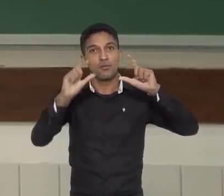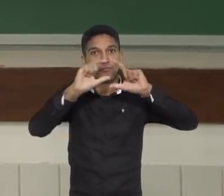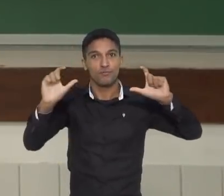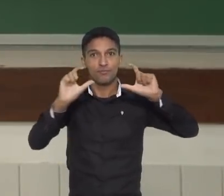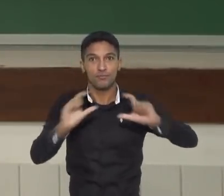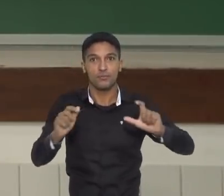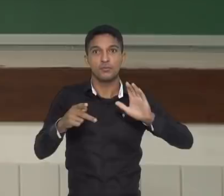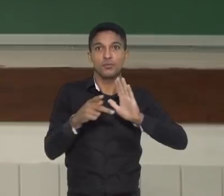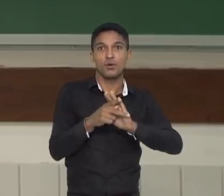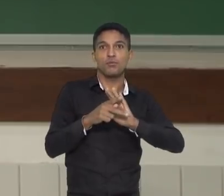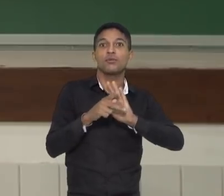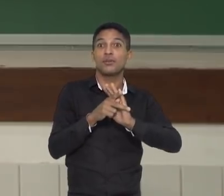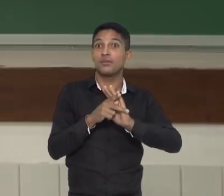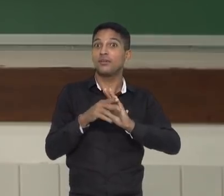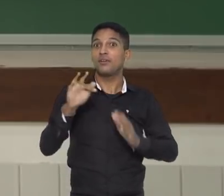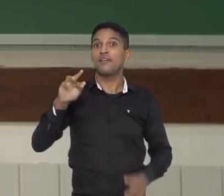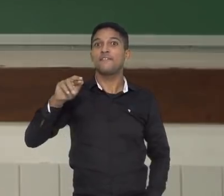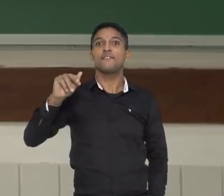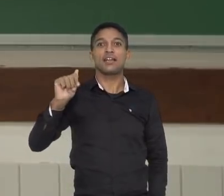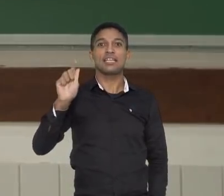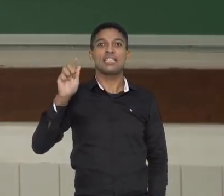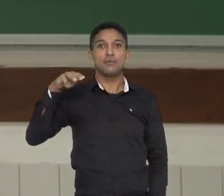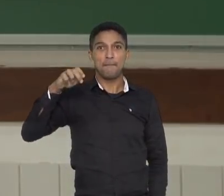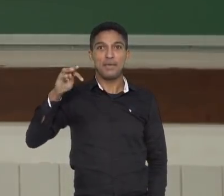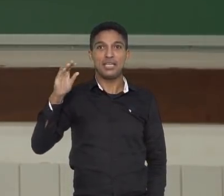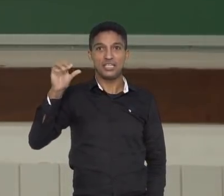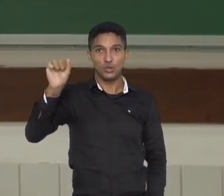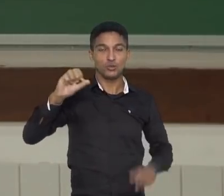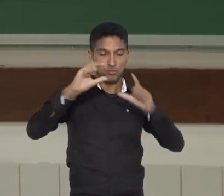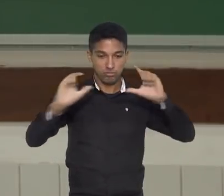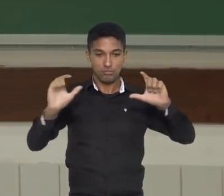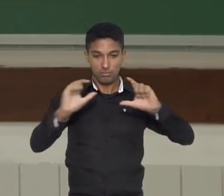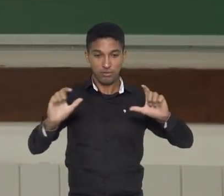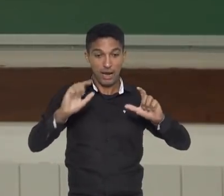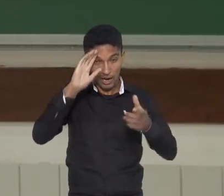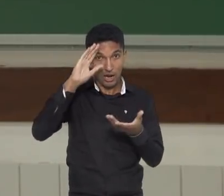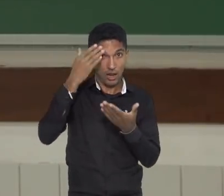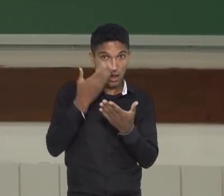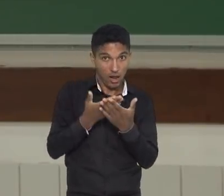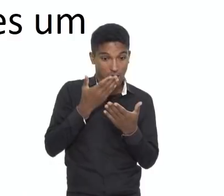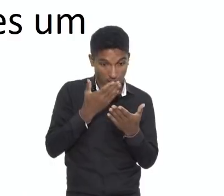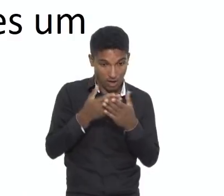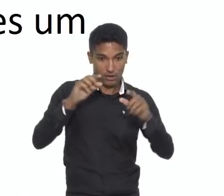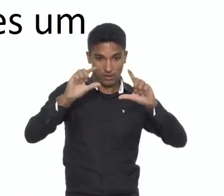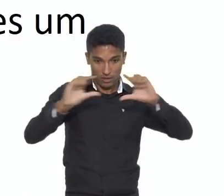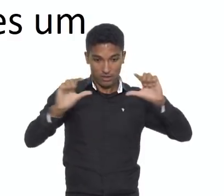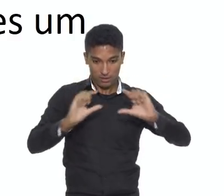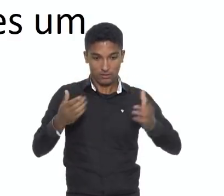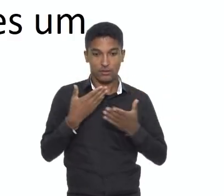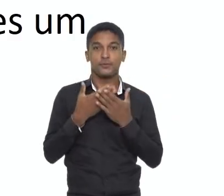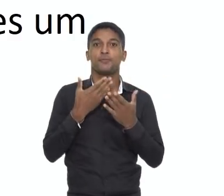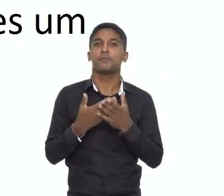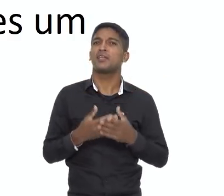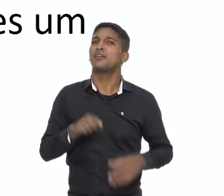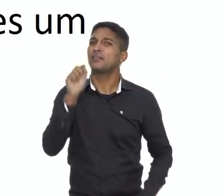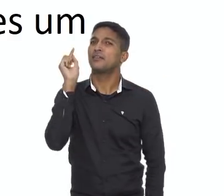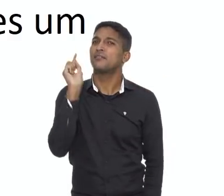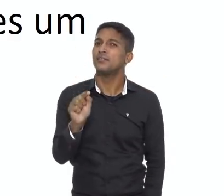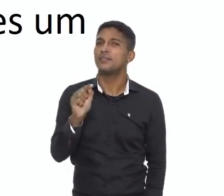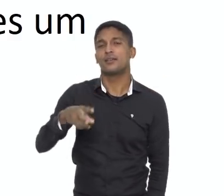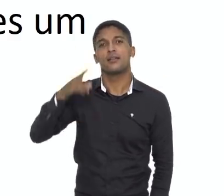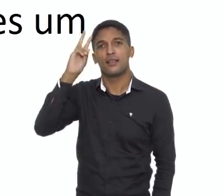é longo, não é mesmo? Vamos continuar então? Vocês se lembram onde nós